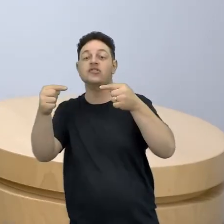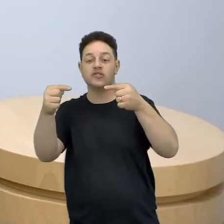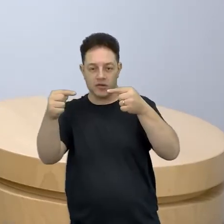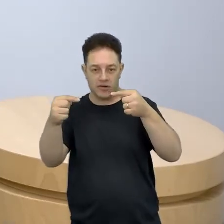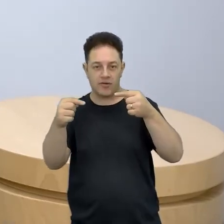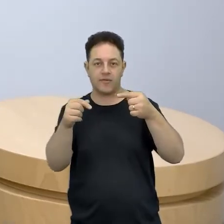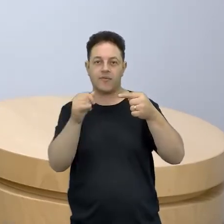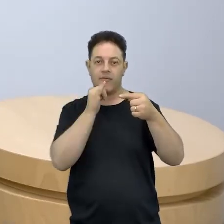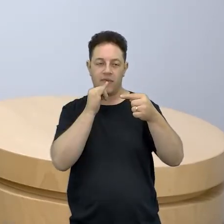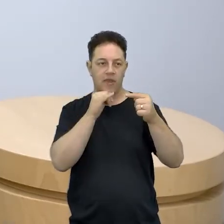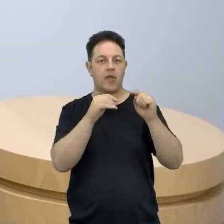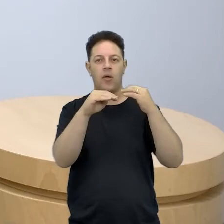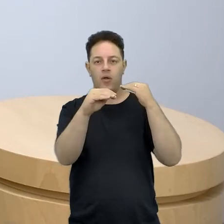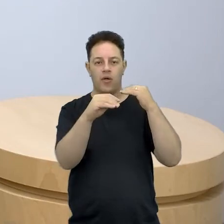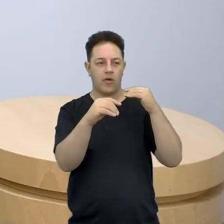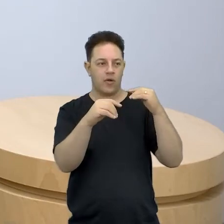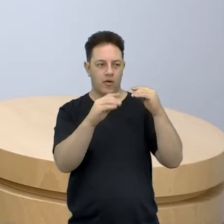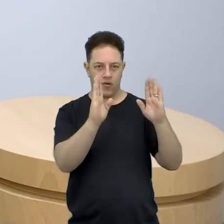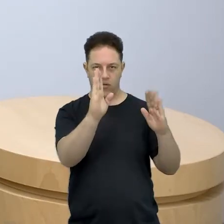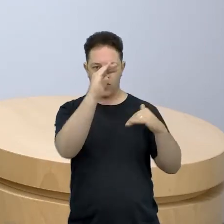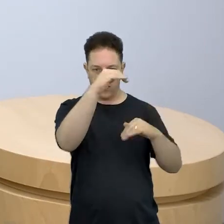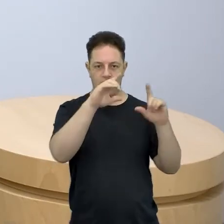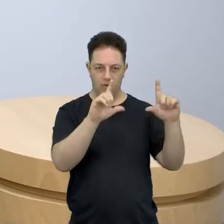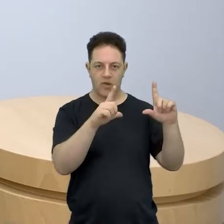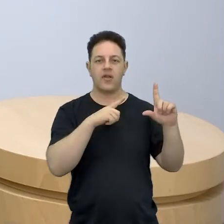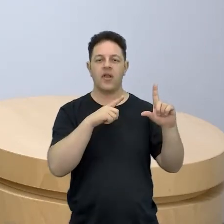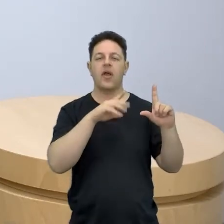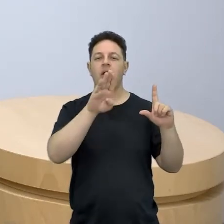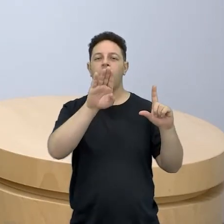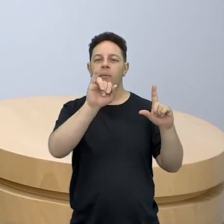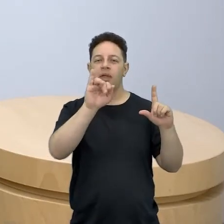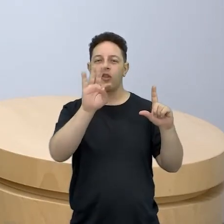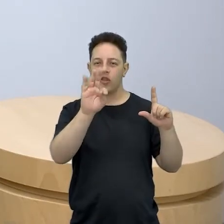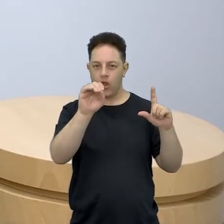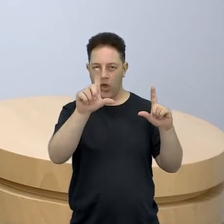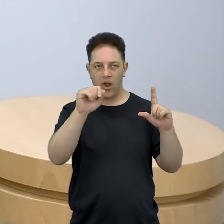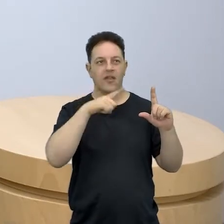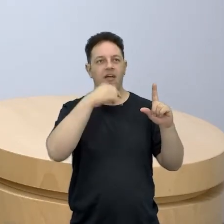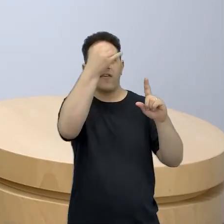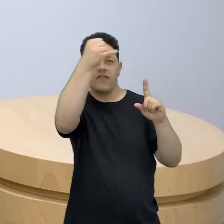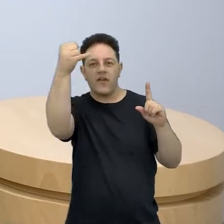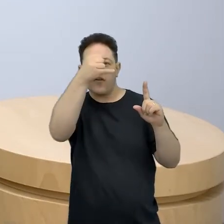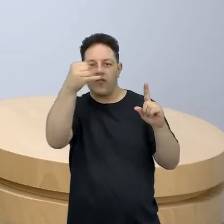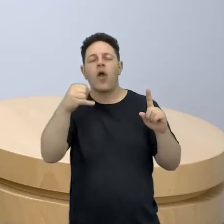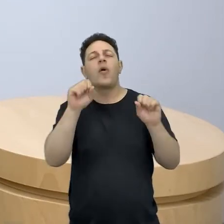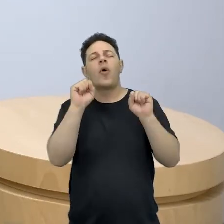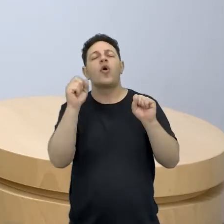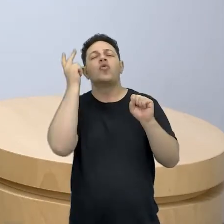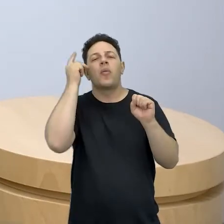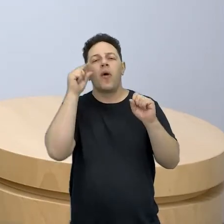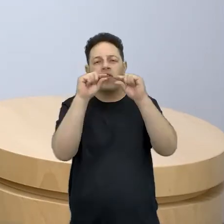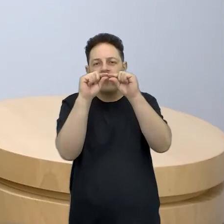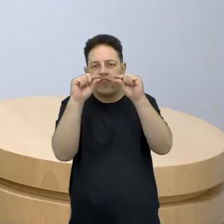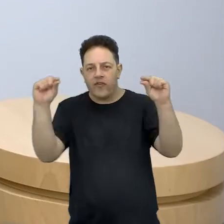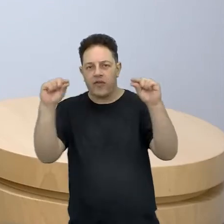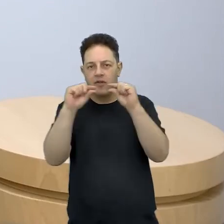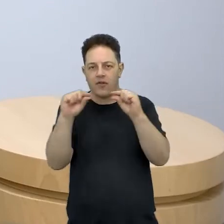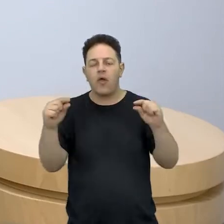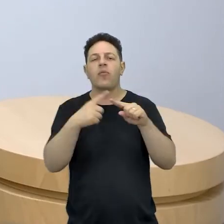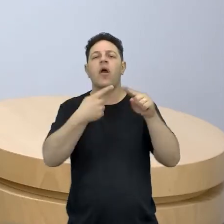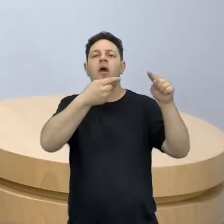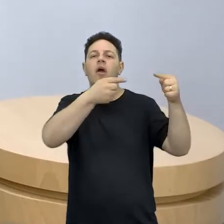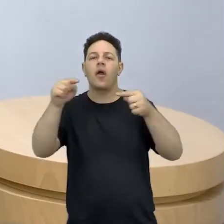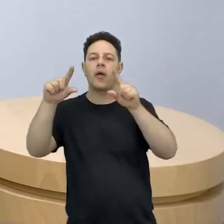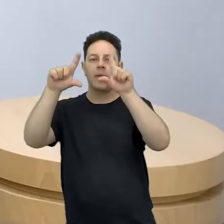dali do seu padrão, a gente chama de bitola, né? Os fios, eles podem ser mais finos, porque passam menos corrente